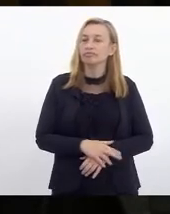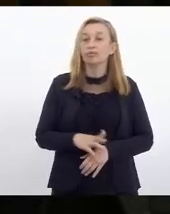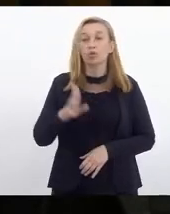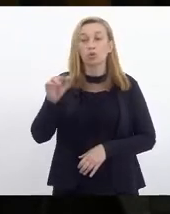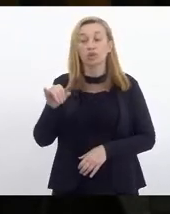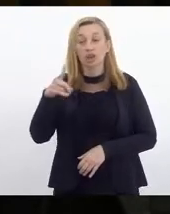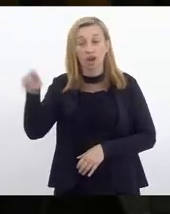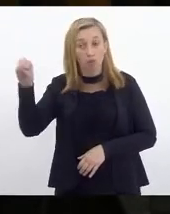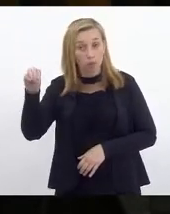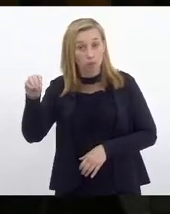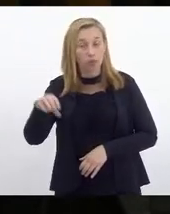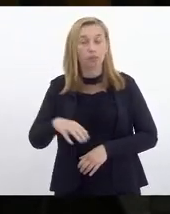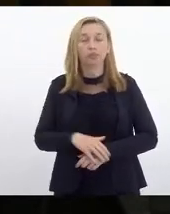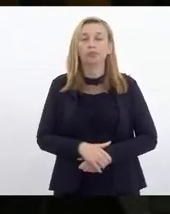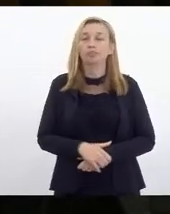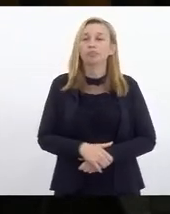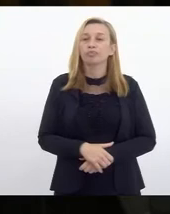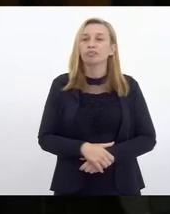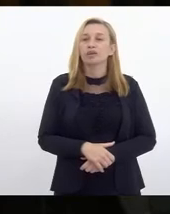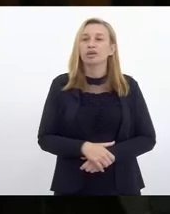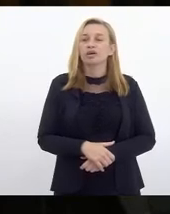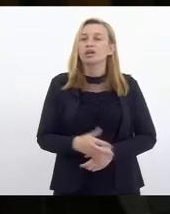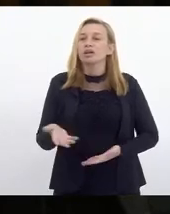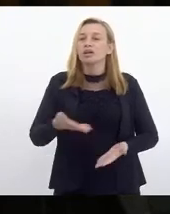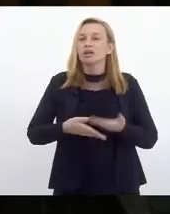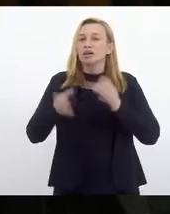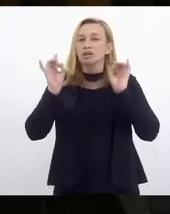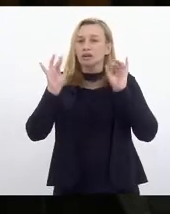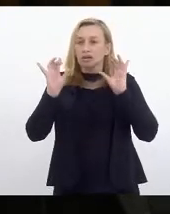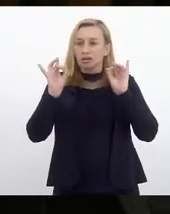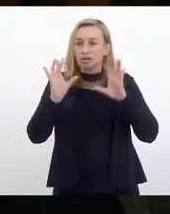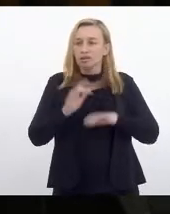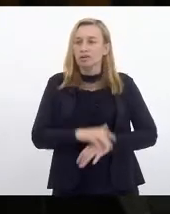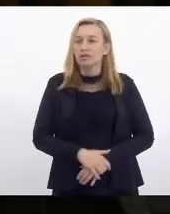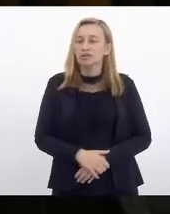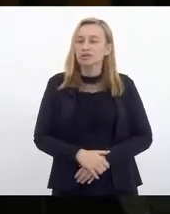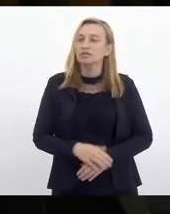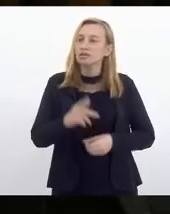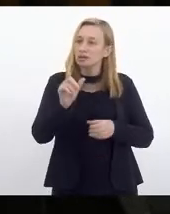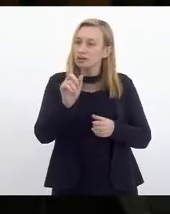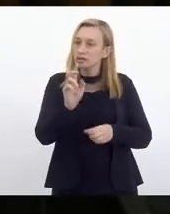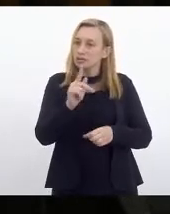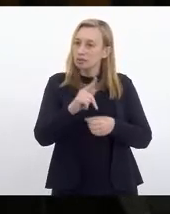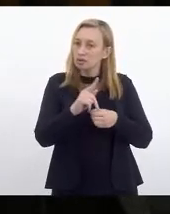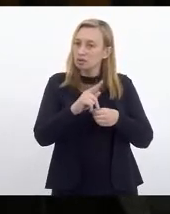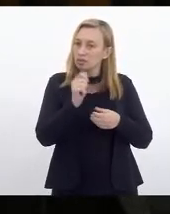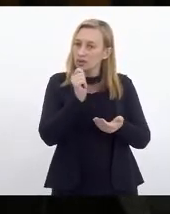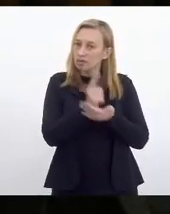A União. E as participações especiais que a Petrobras paga,